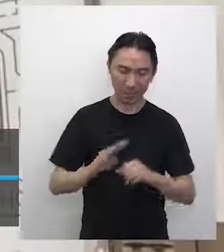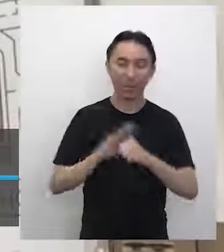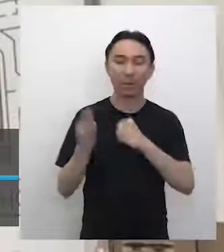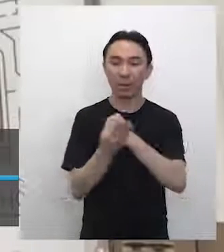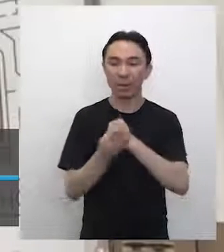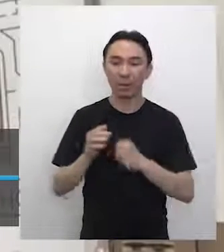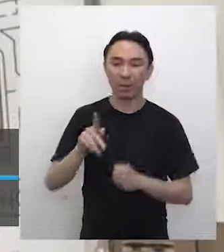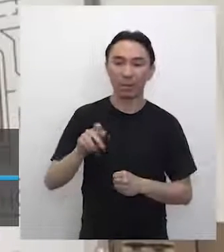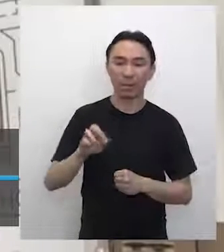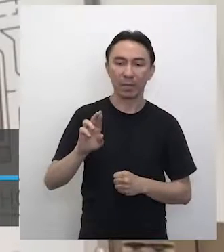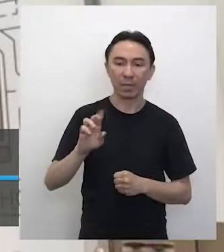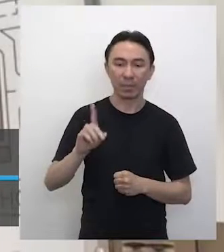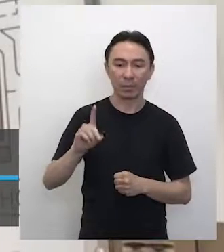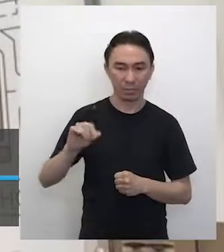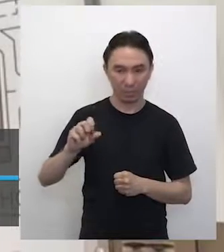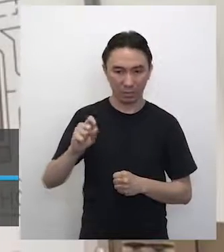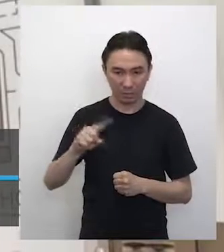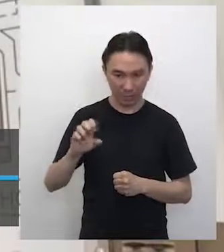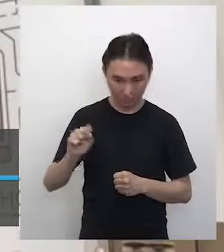aqui do centro